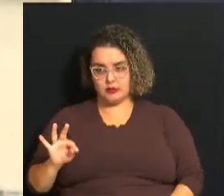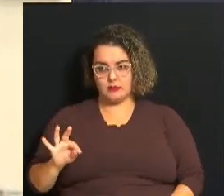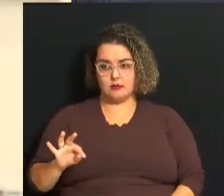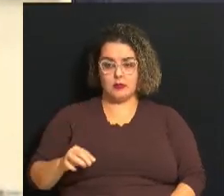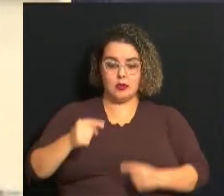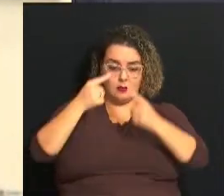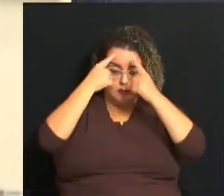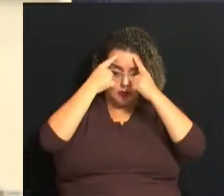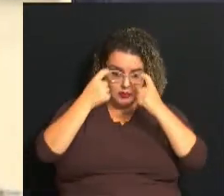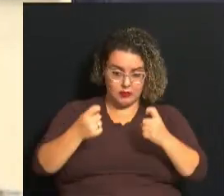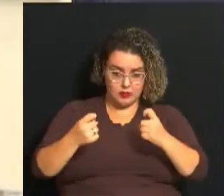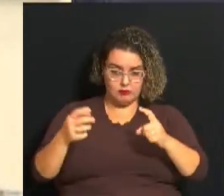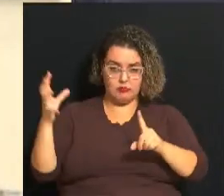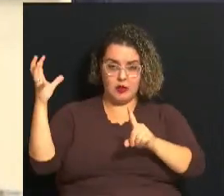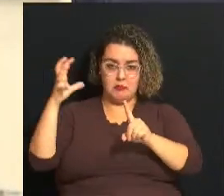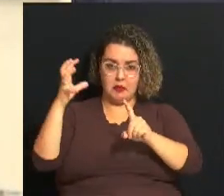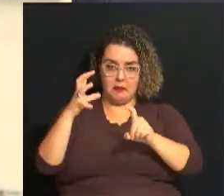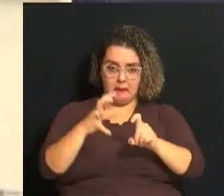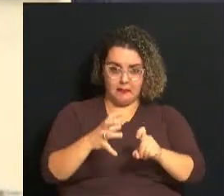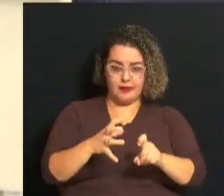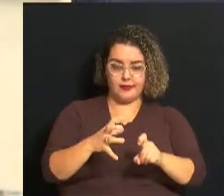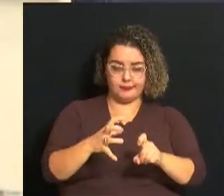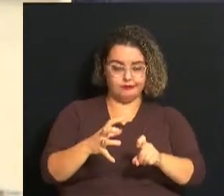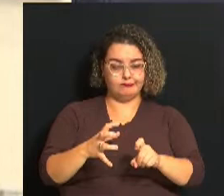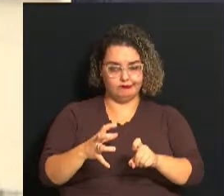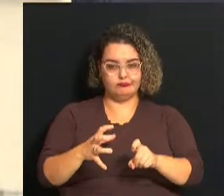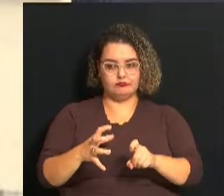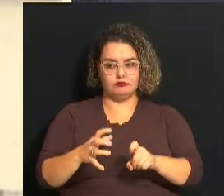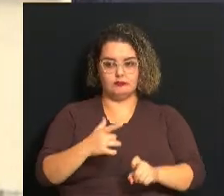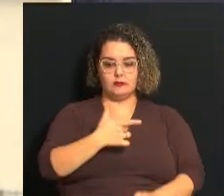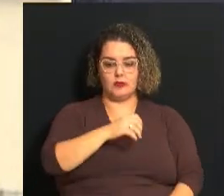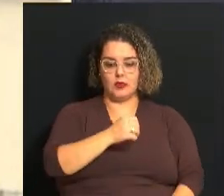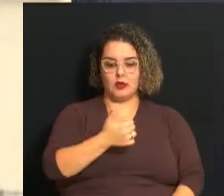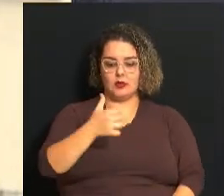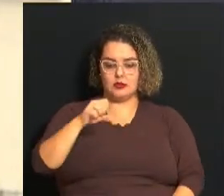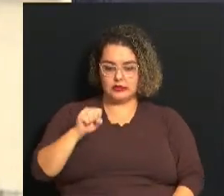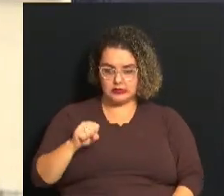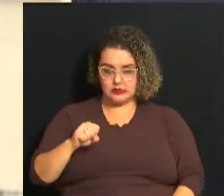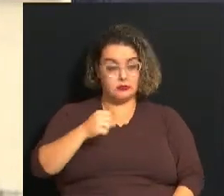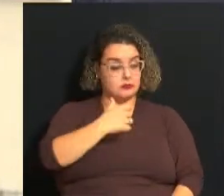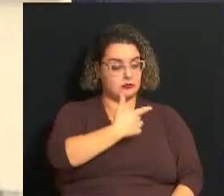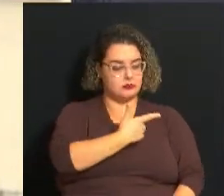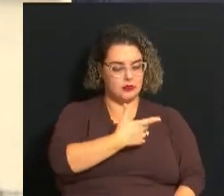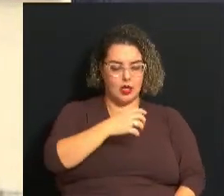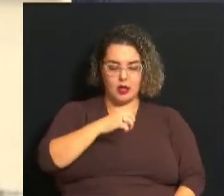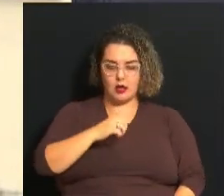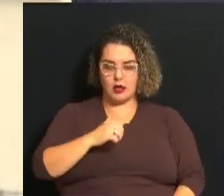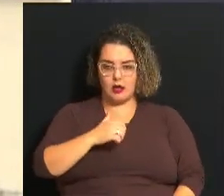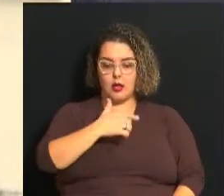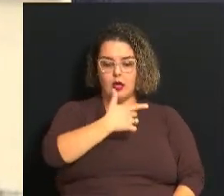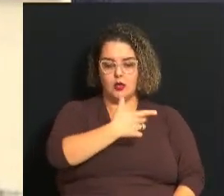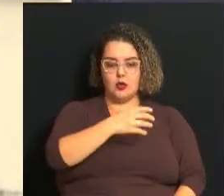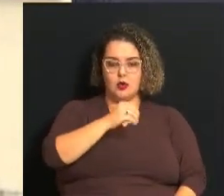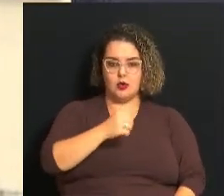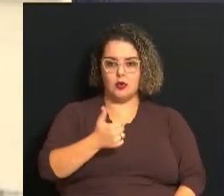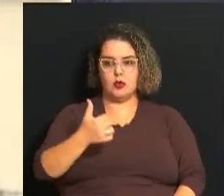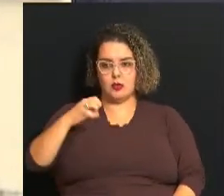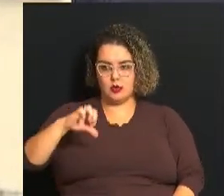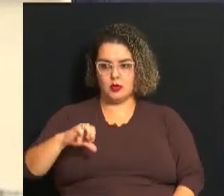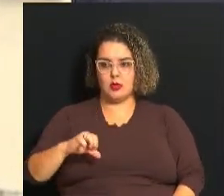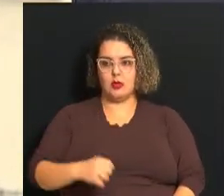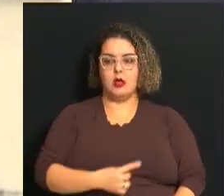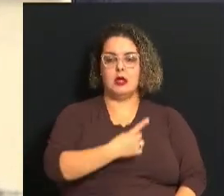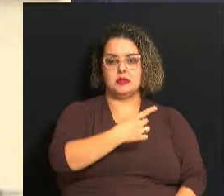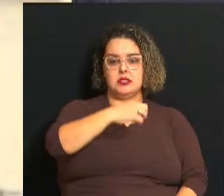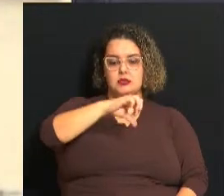do assédio Até que em 2019 né nós tivemos aprovada a convenção 190